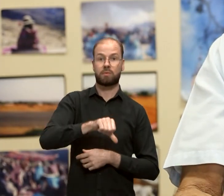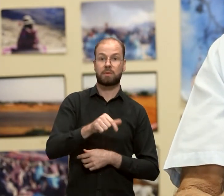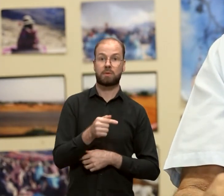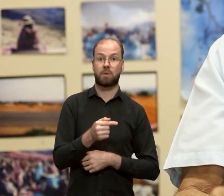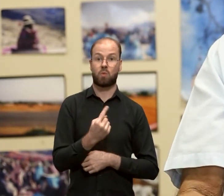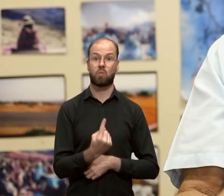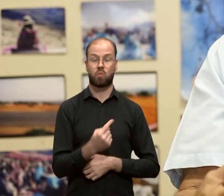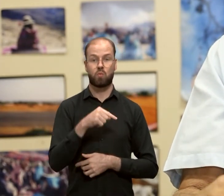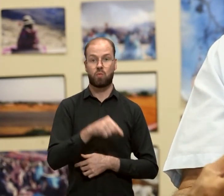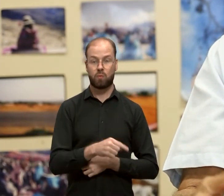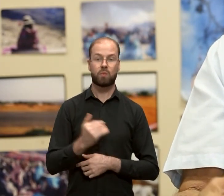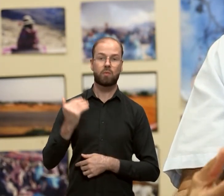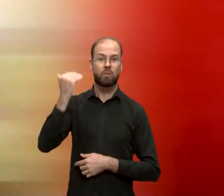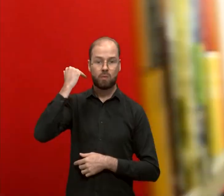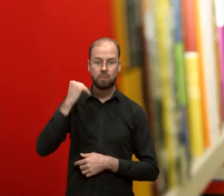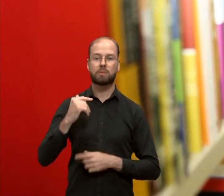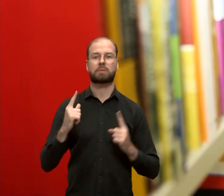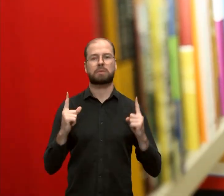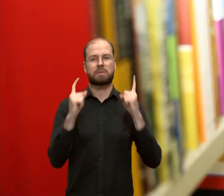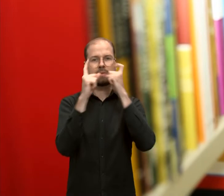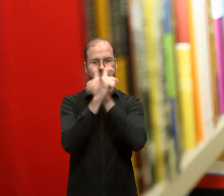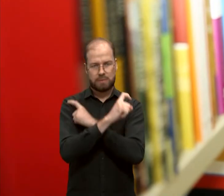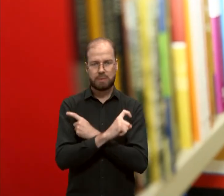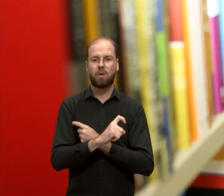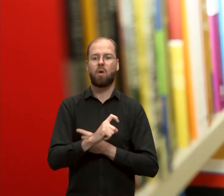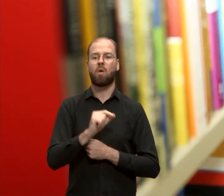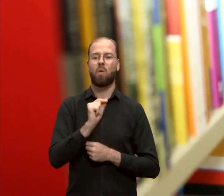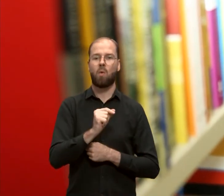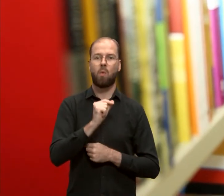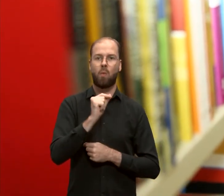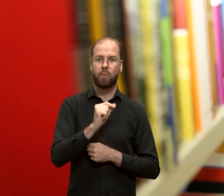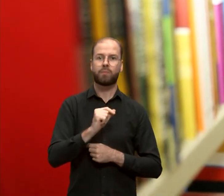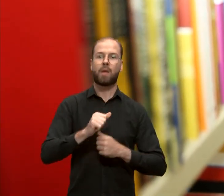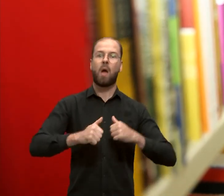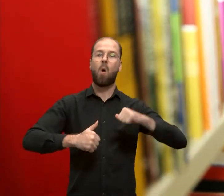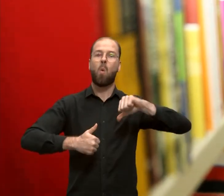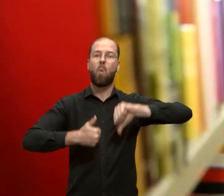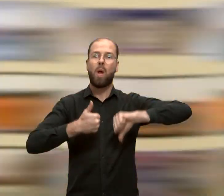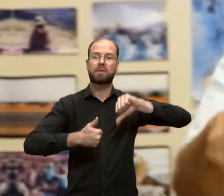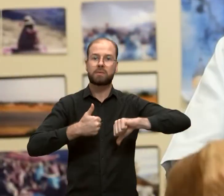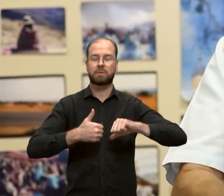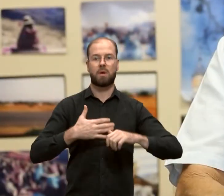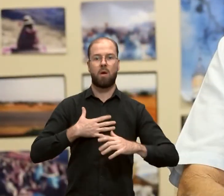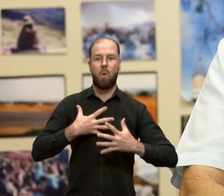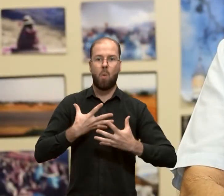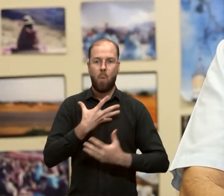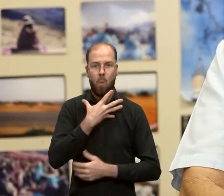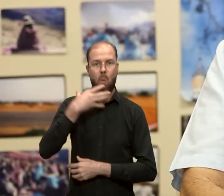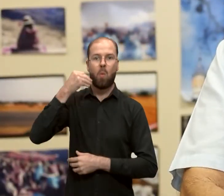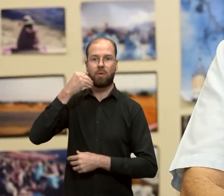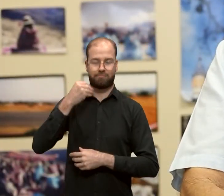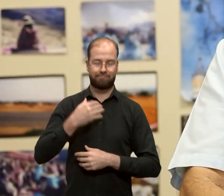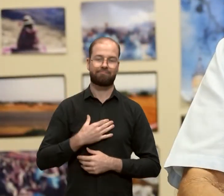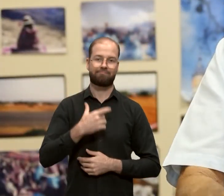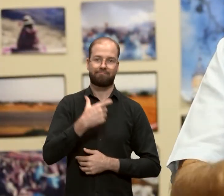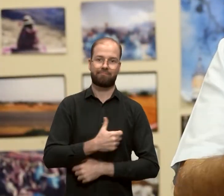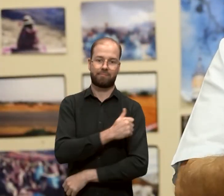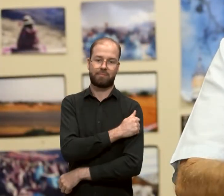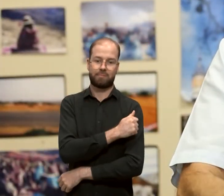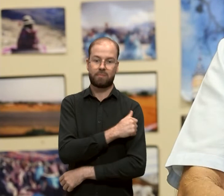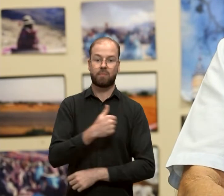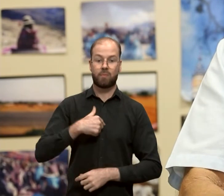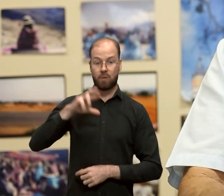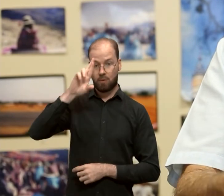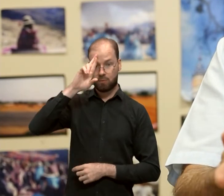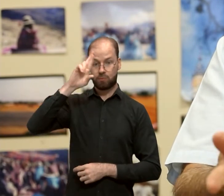Na época, vamos dizer assim, havia muita dificuldade na qualificação docente. Eu fui diretor do ICHL, do Instituto de Ciências